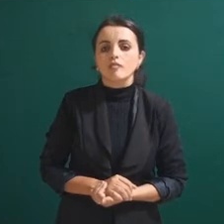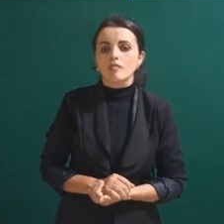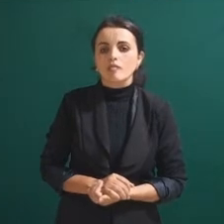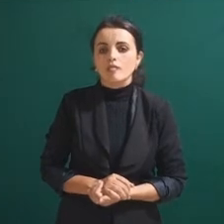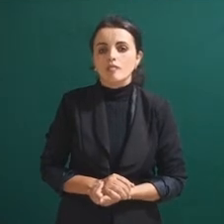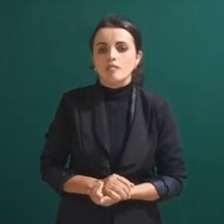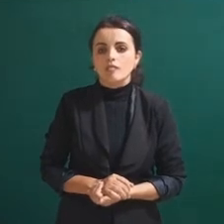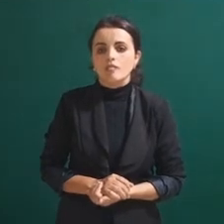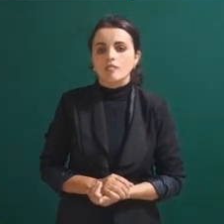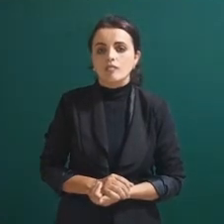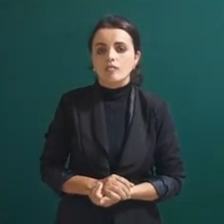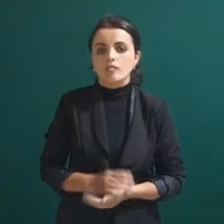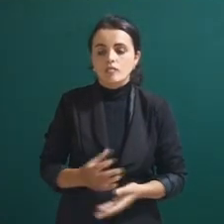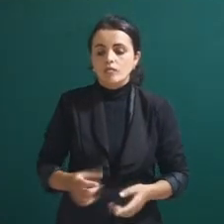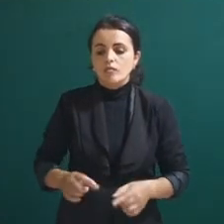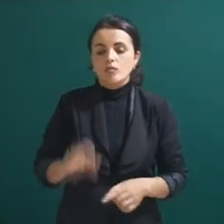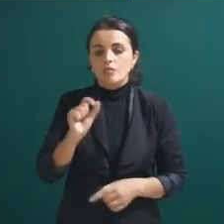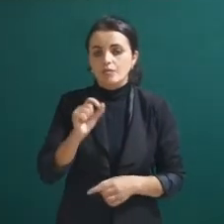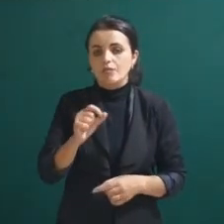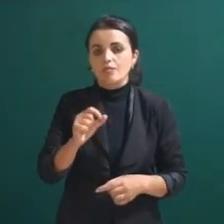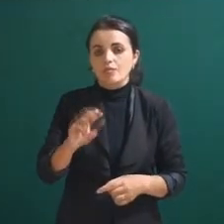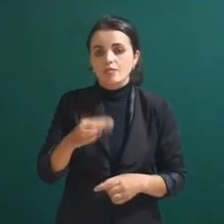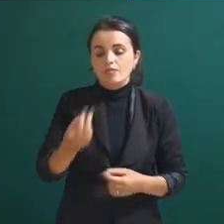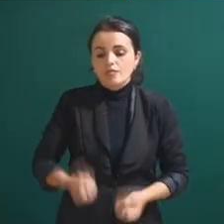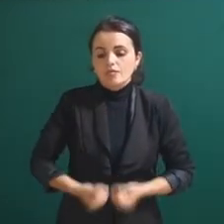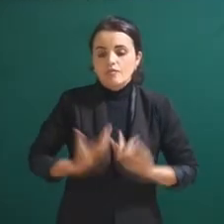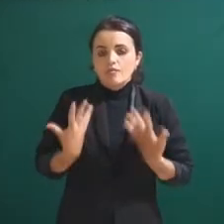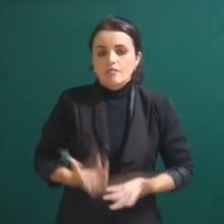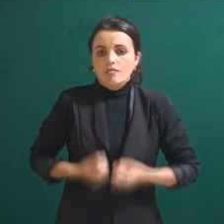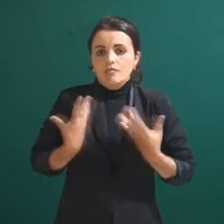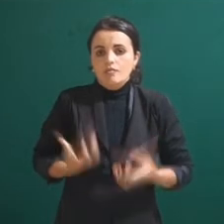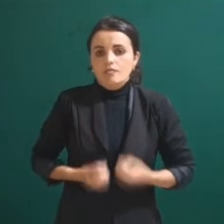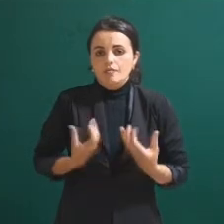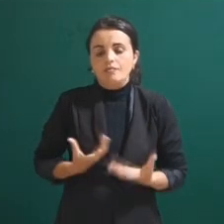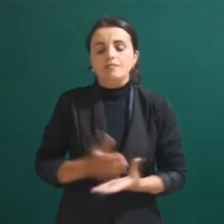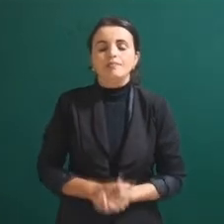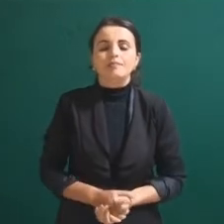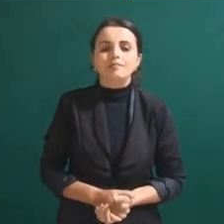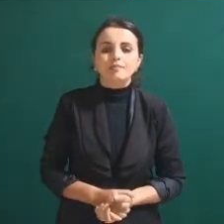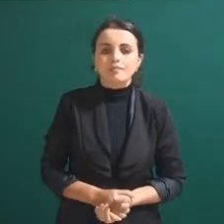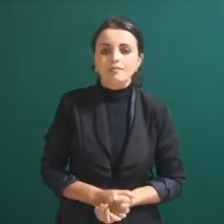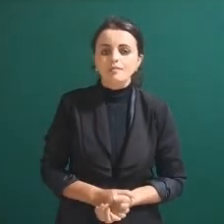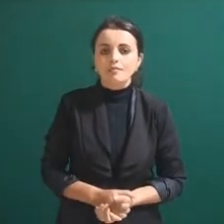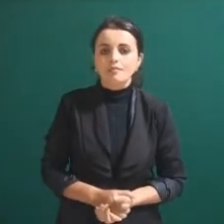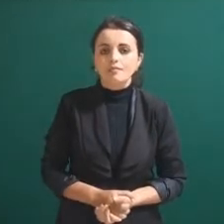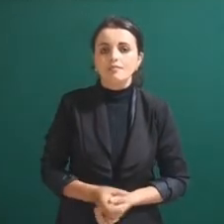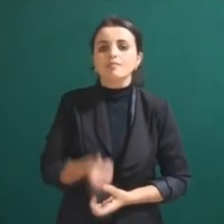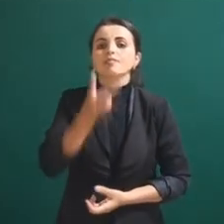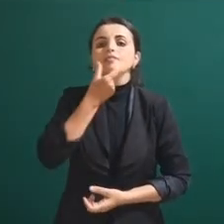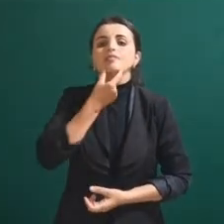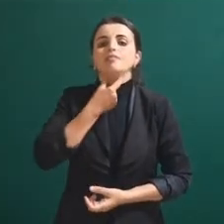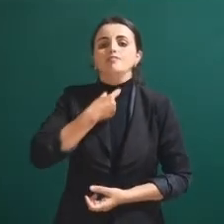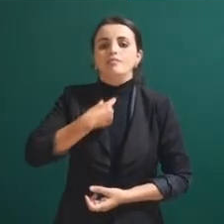eliminação do resto dos nutrientes que não foram absorvido durante o processo de absorção. Então vejam